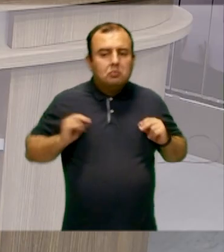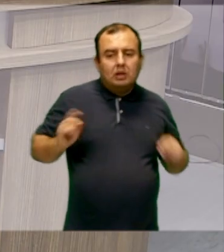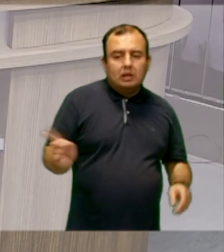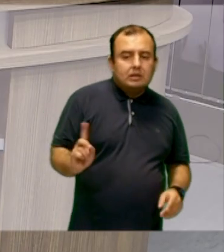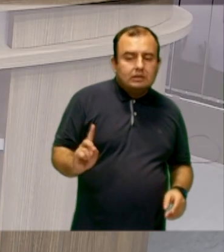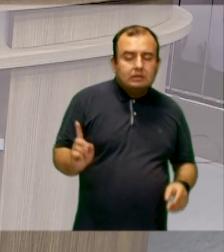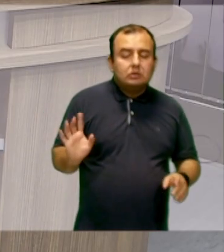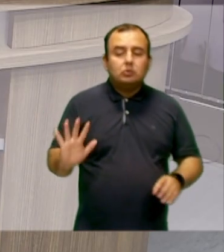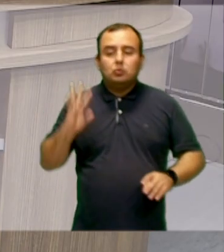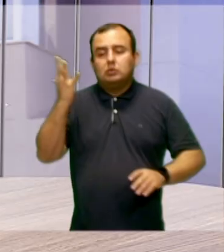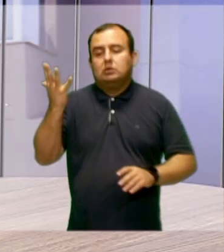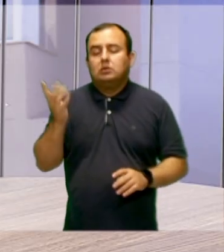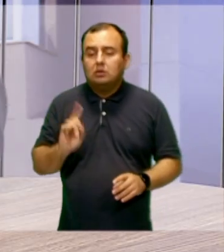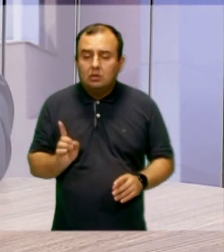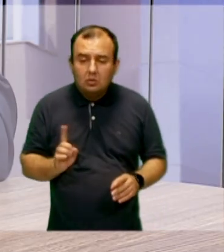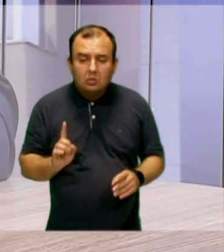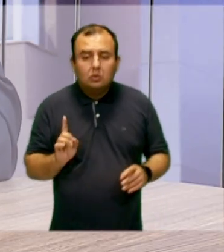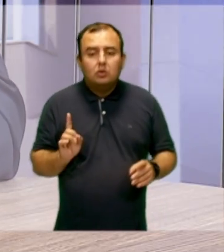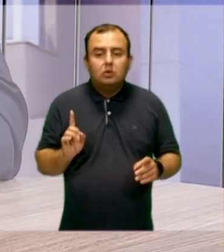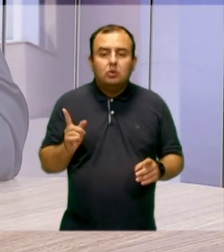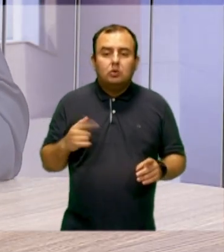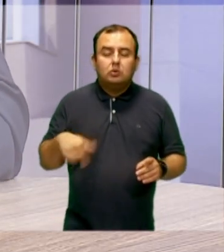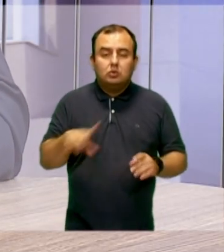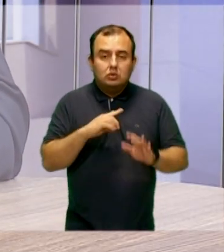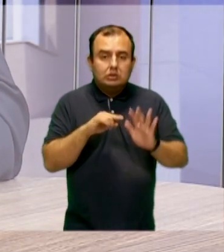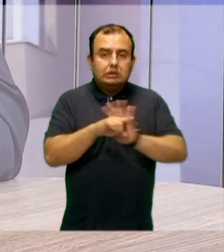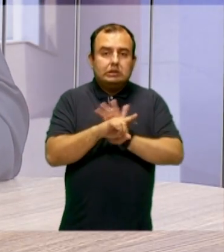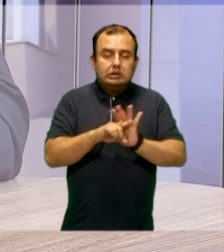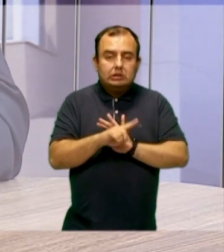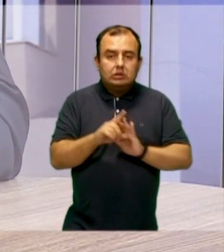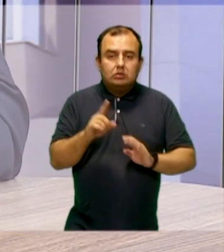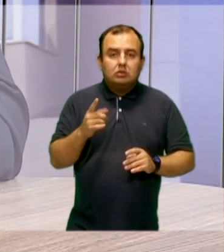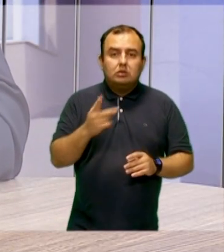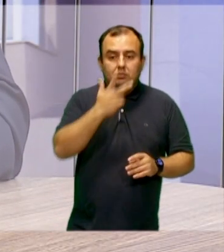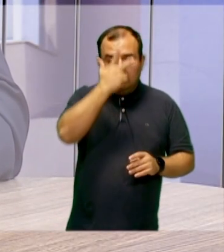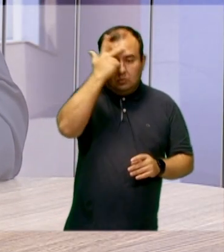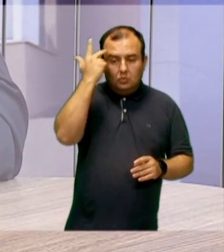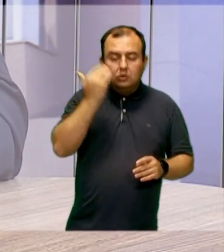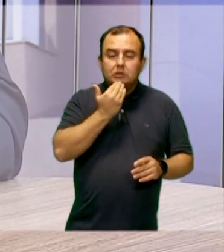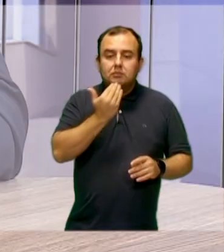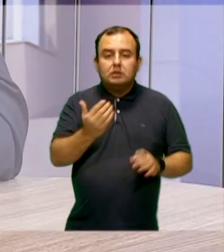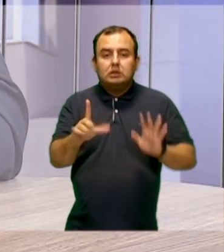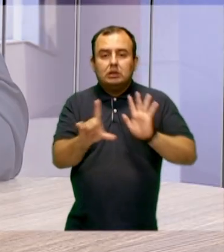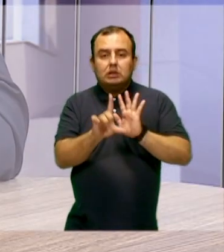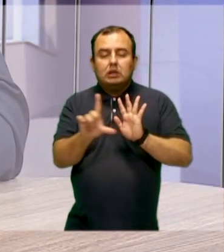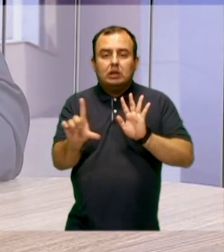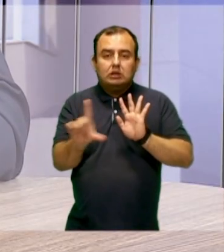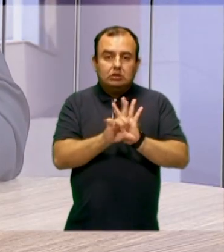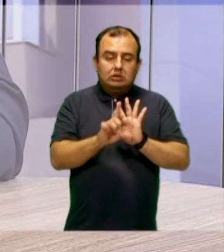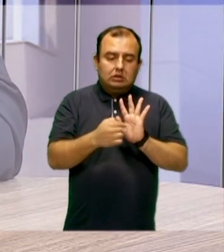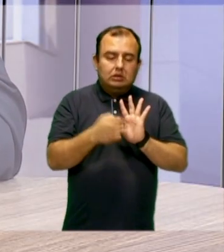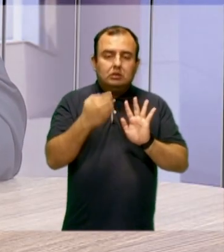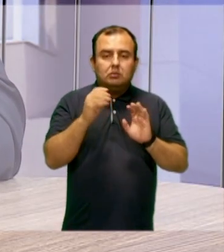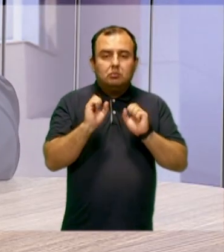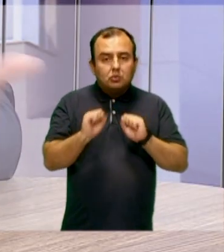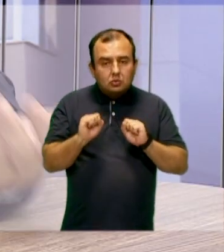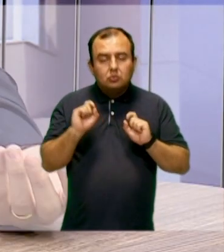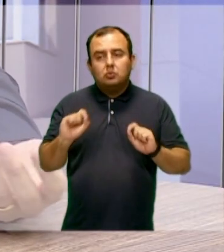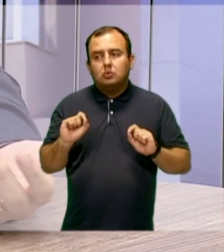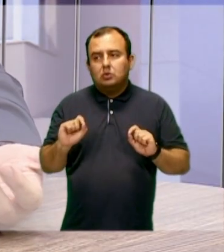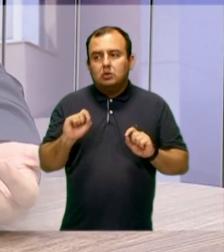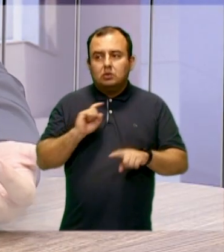merece? O que acontece? Tal. Então, a gente analisa o que as pessoas pedem, vê o que a legislação nos permite. O que a legislação não